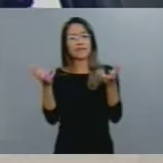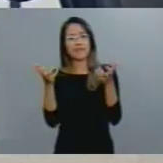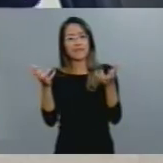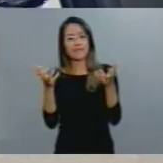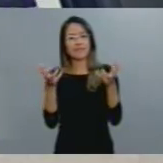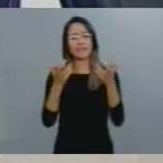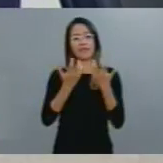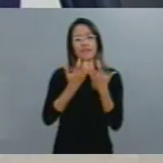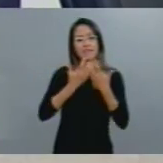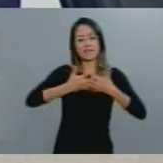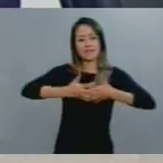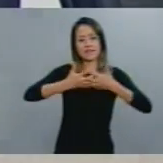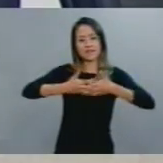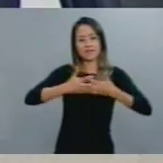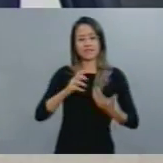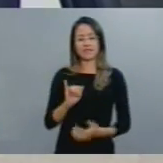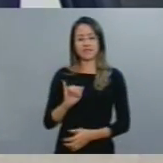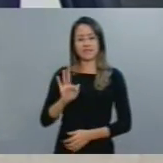jovens, se bota um campo